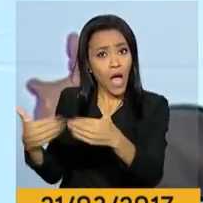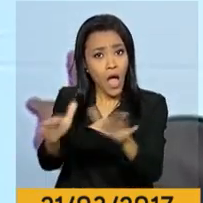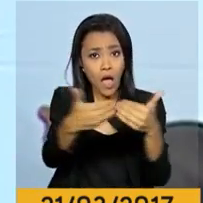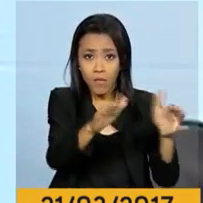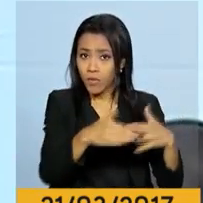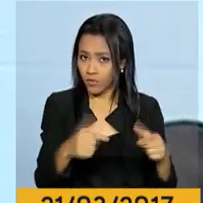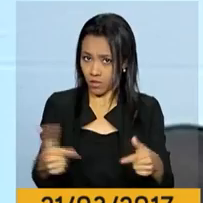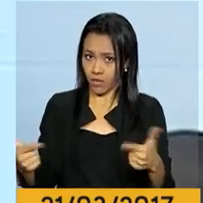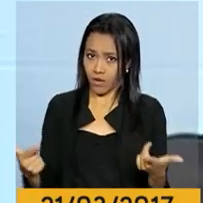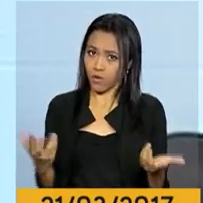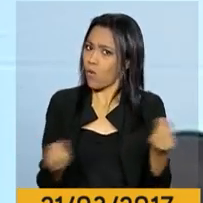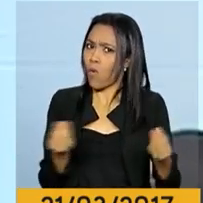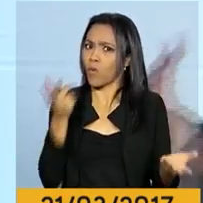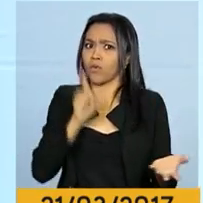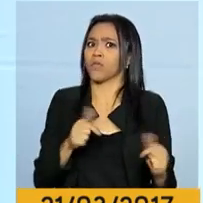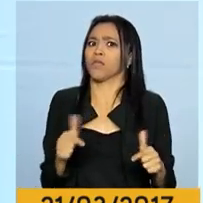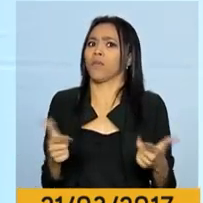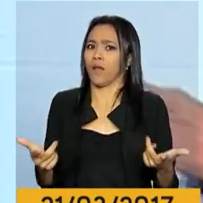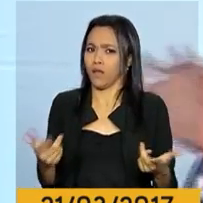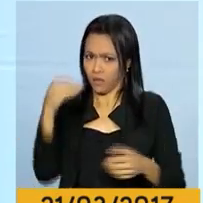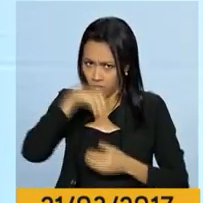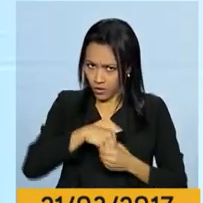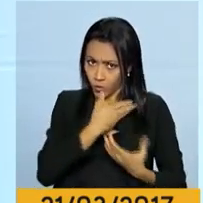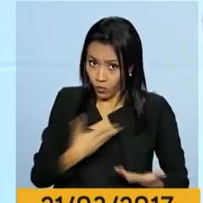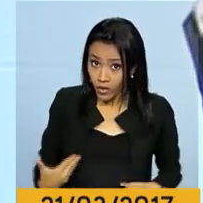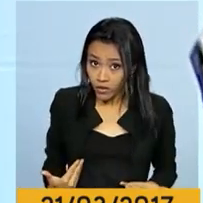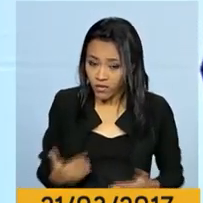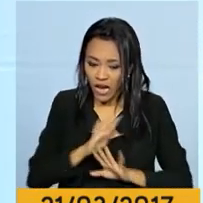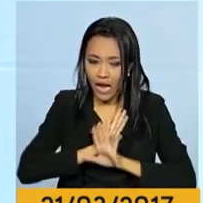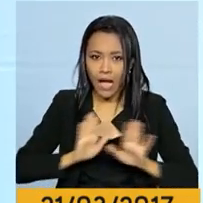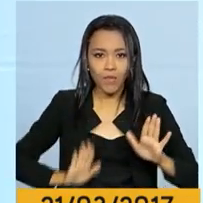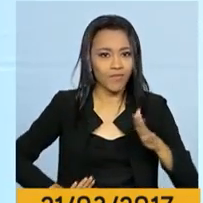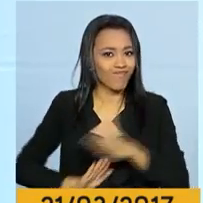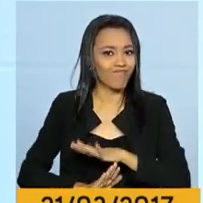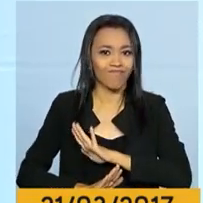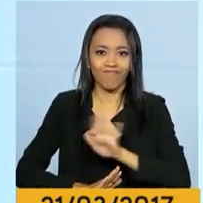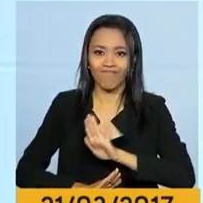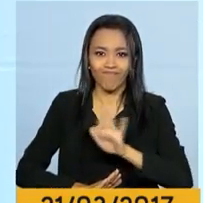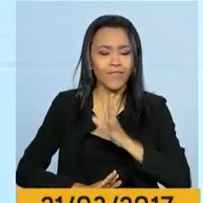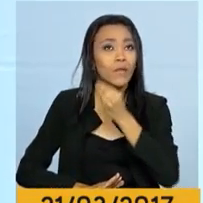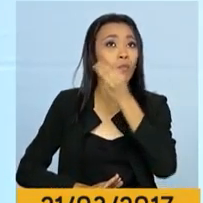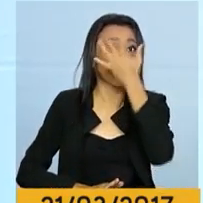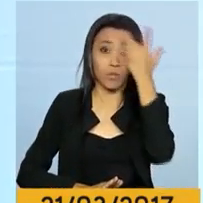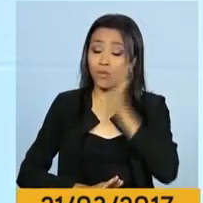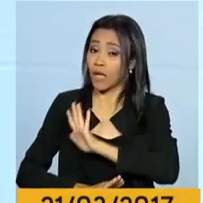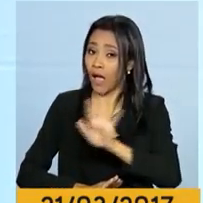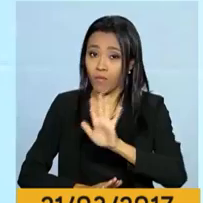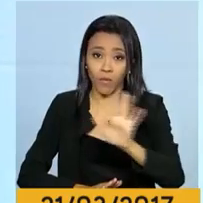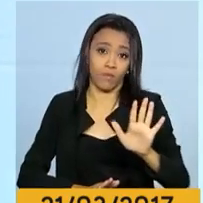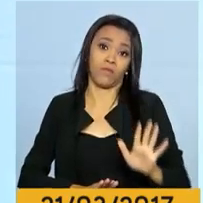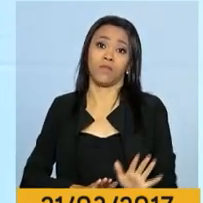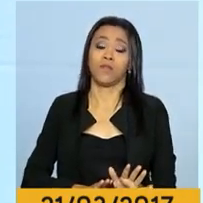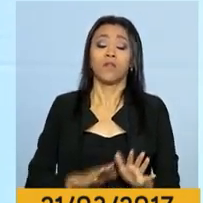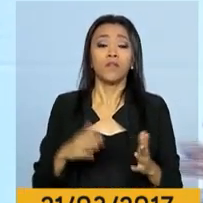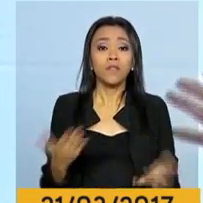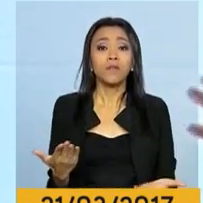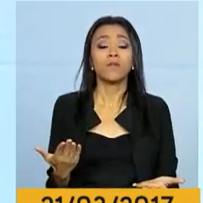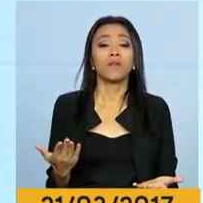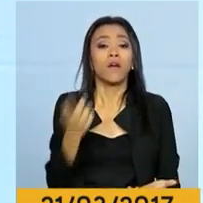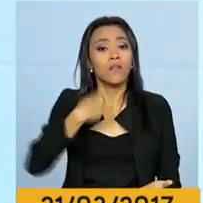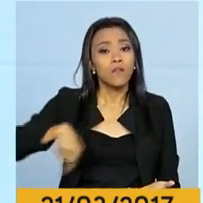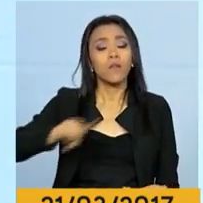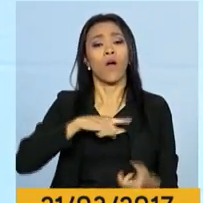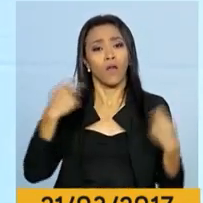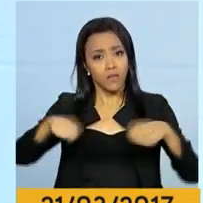é que você vai obter emprego? No poder público? Chega, já tem muita gente, até demais. Então, nós